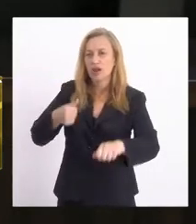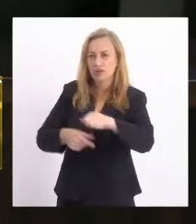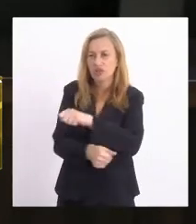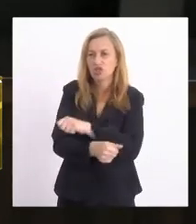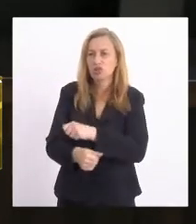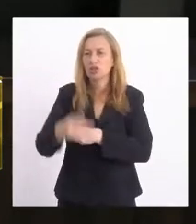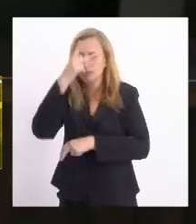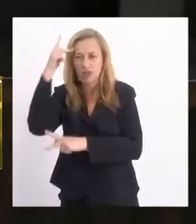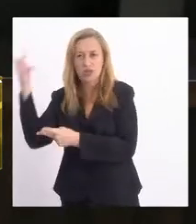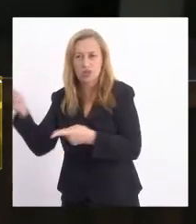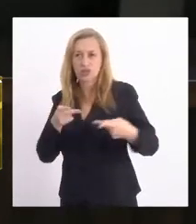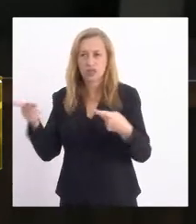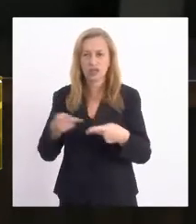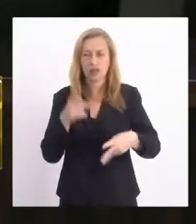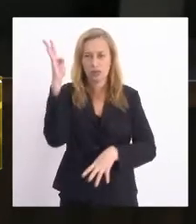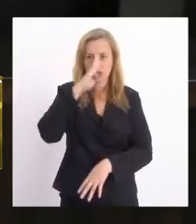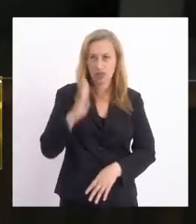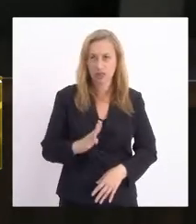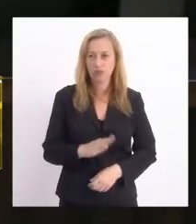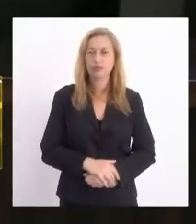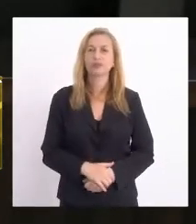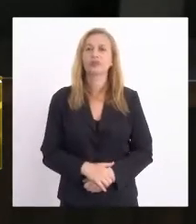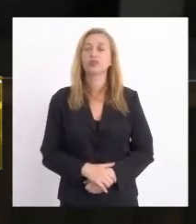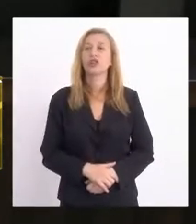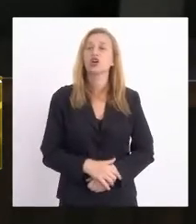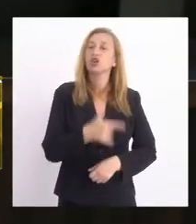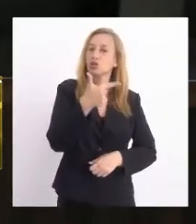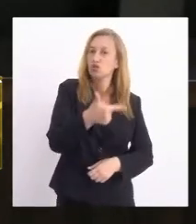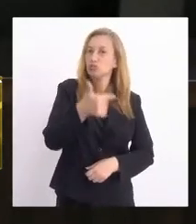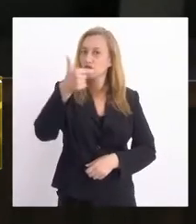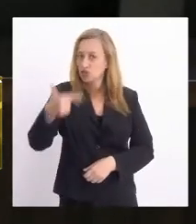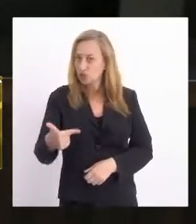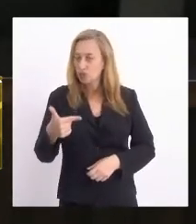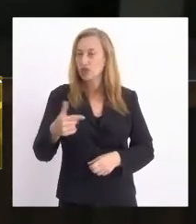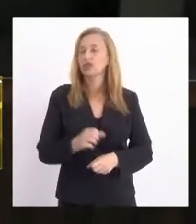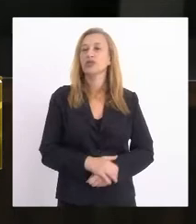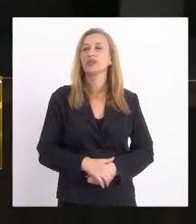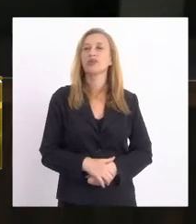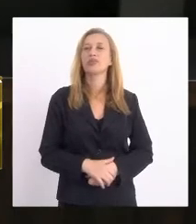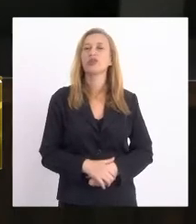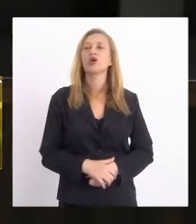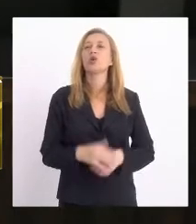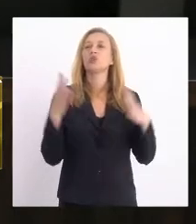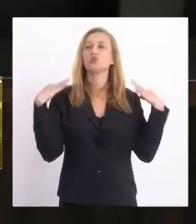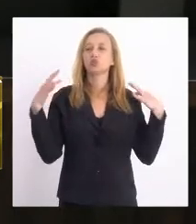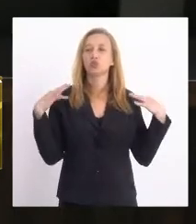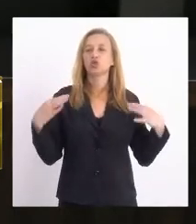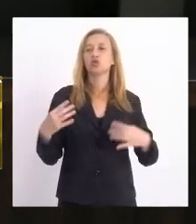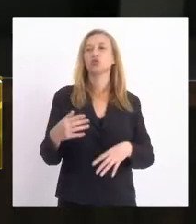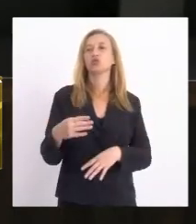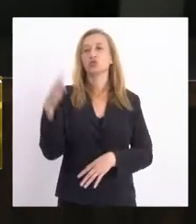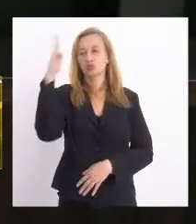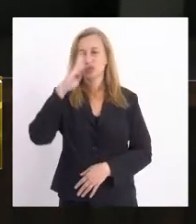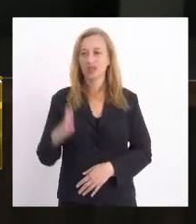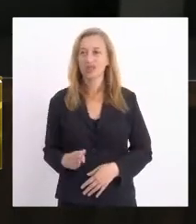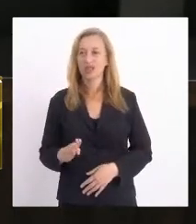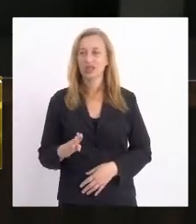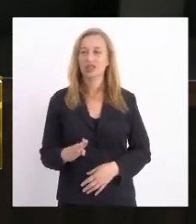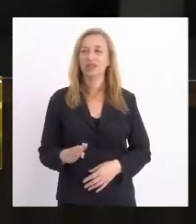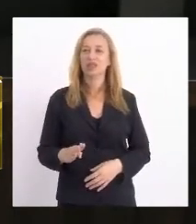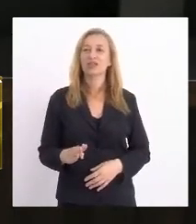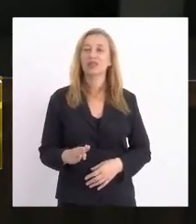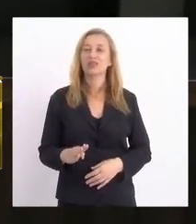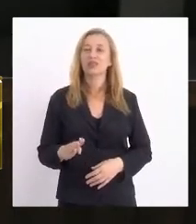visitantes ao Brasil em 2022 o turismo no Brasil vai valer por dois